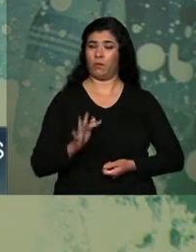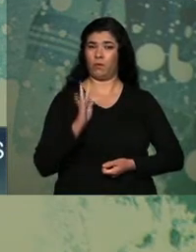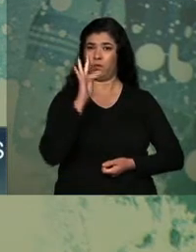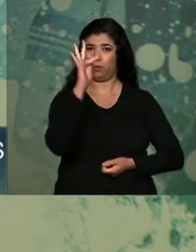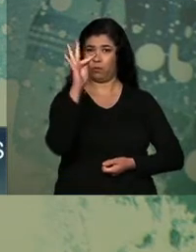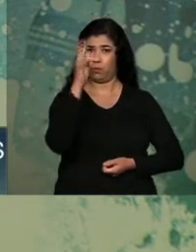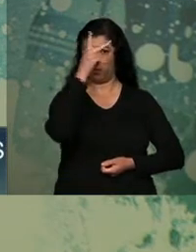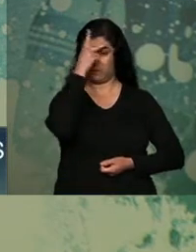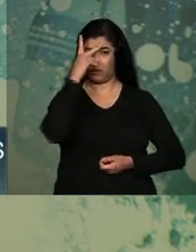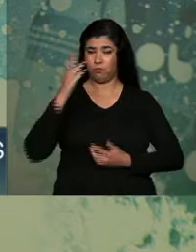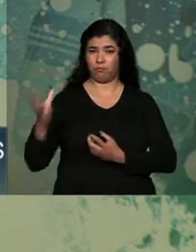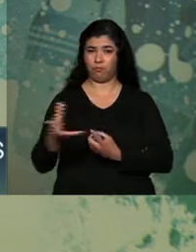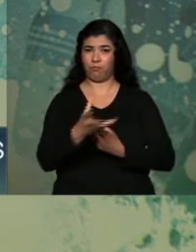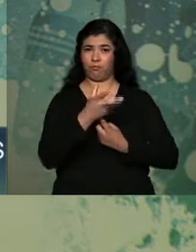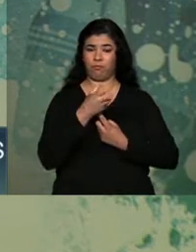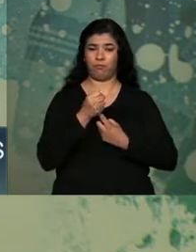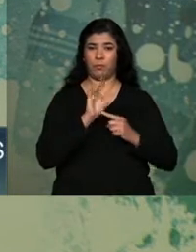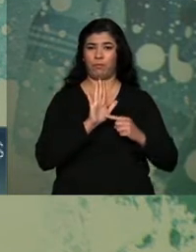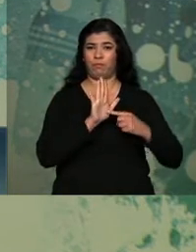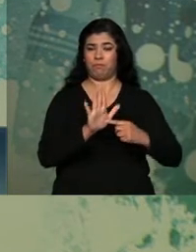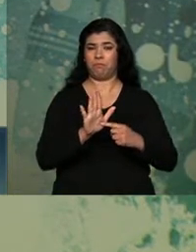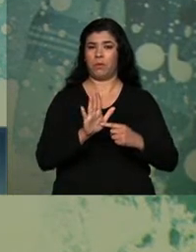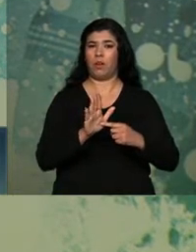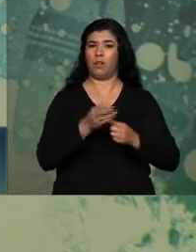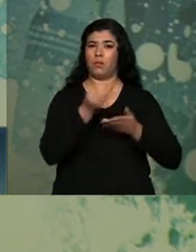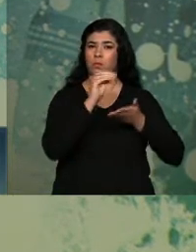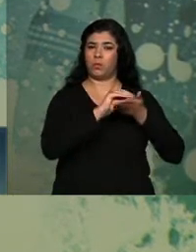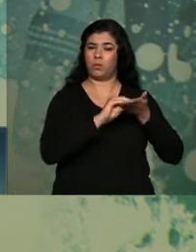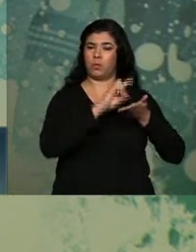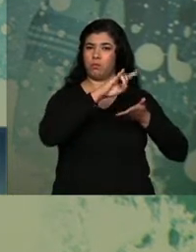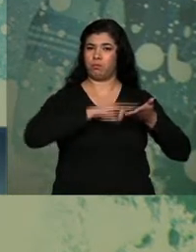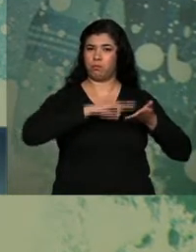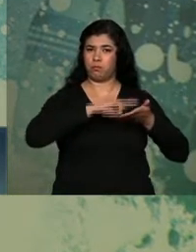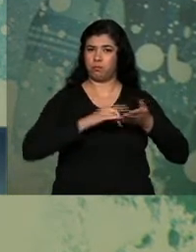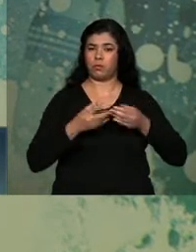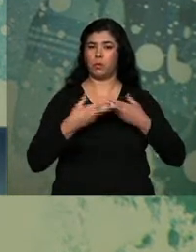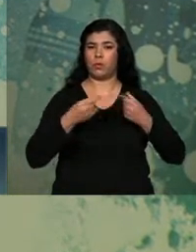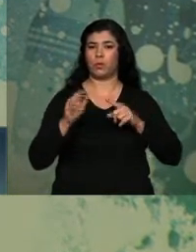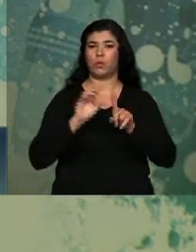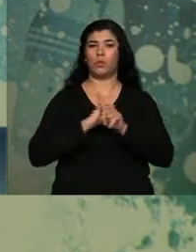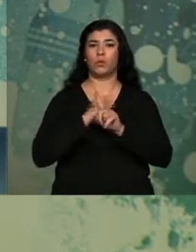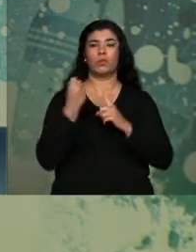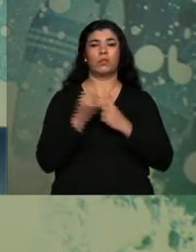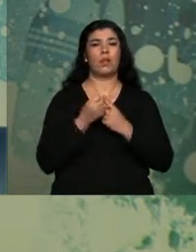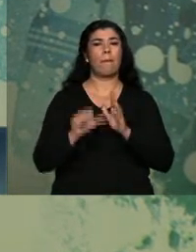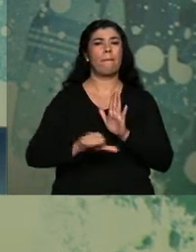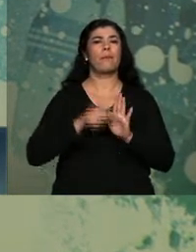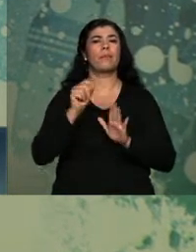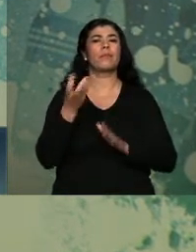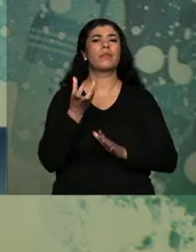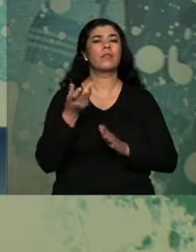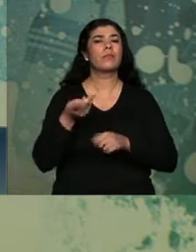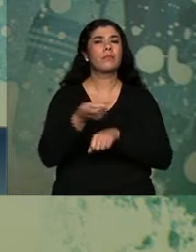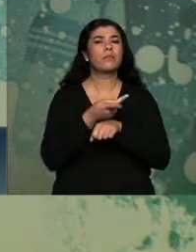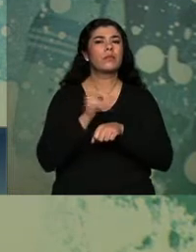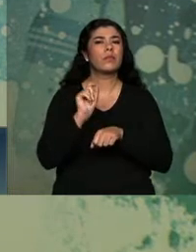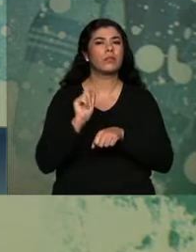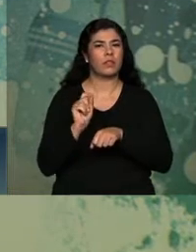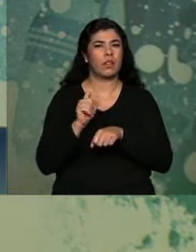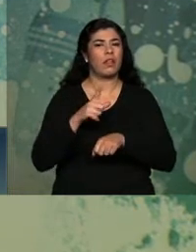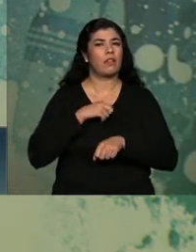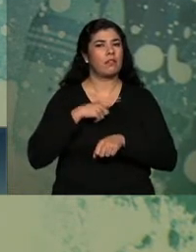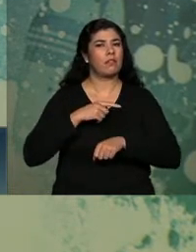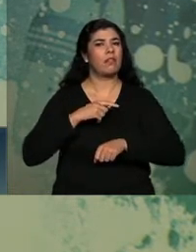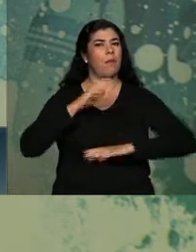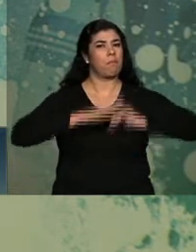eles ascendem as mínimas condições sociais, a primeira coisa que ele busca, e ele sabe, é